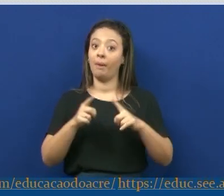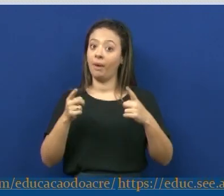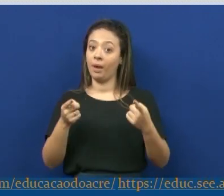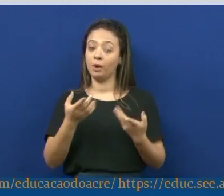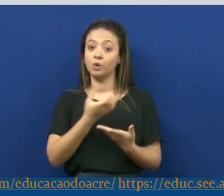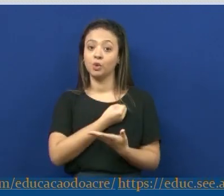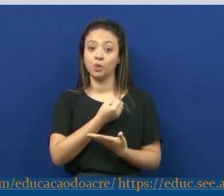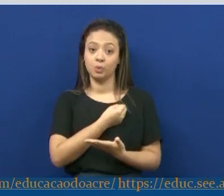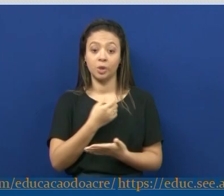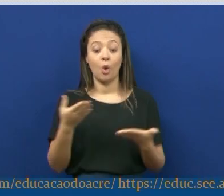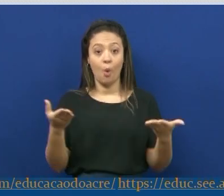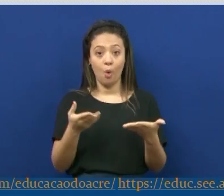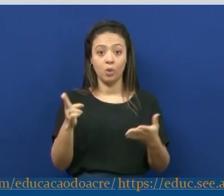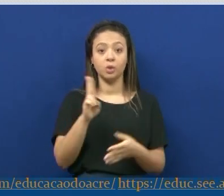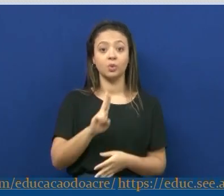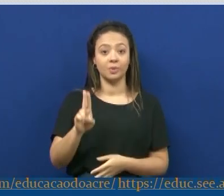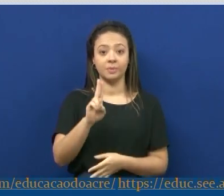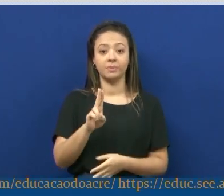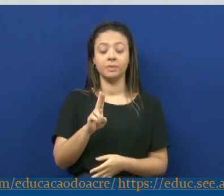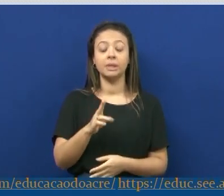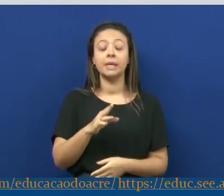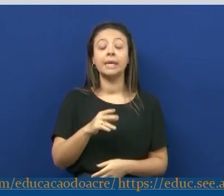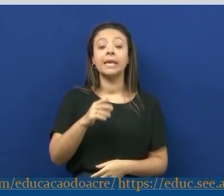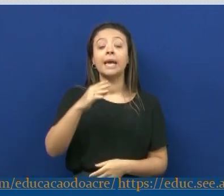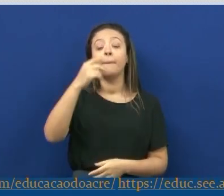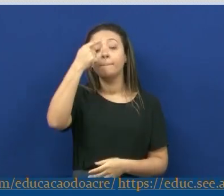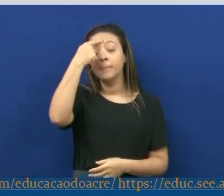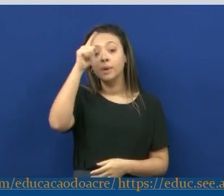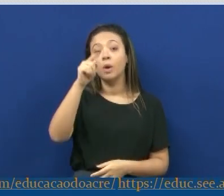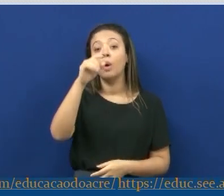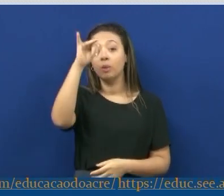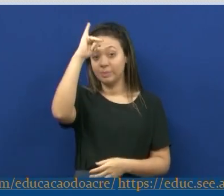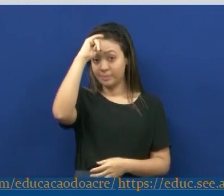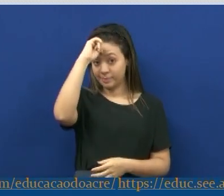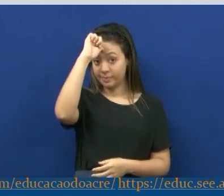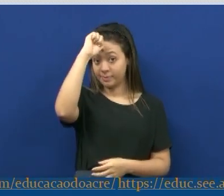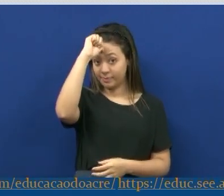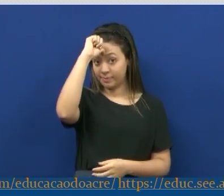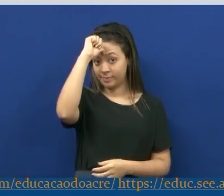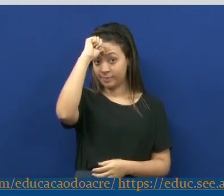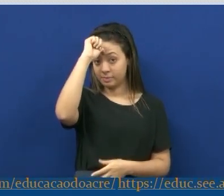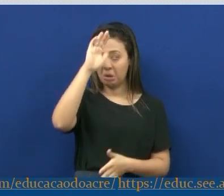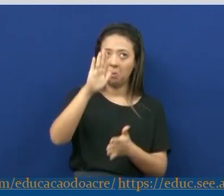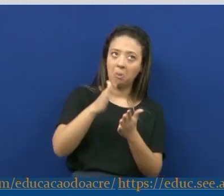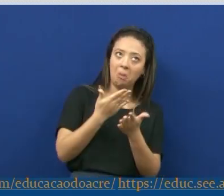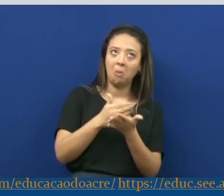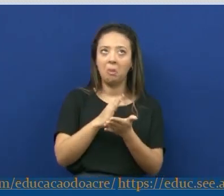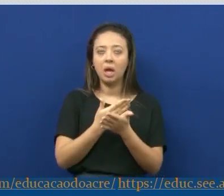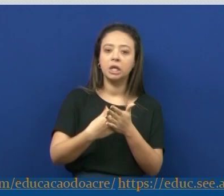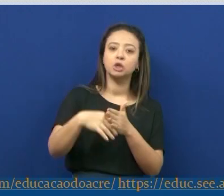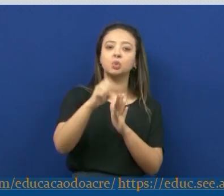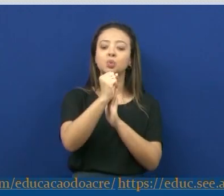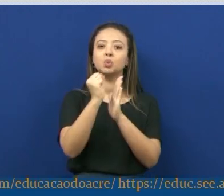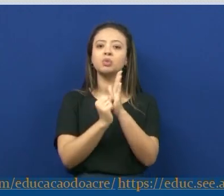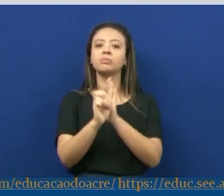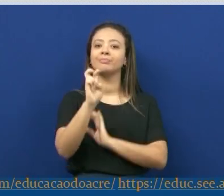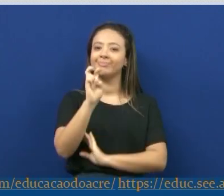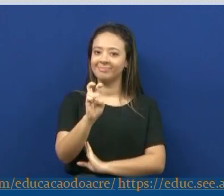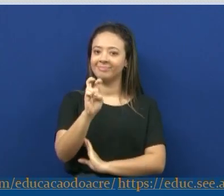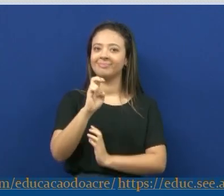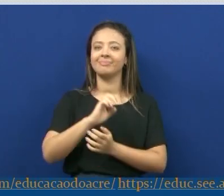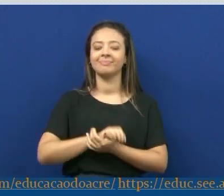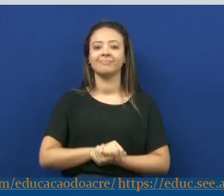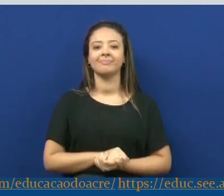usamos foram criados pelos indianos, no norte da Índia, em meados do século V, na era de